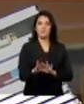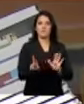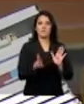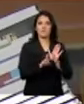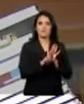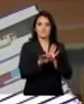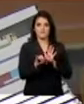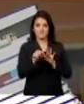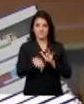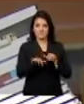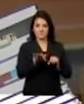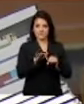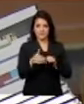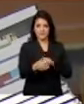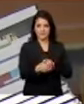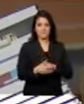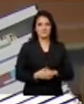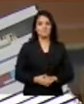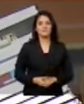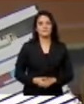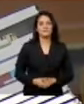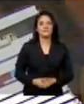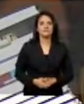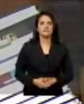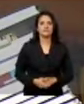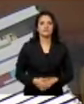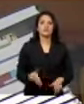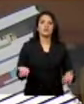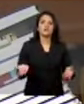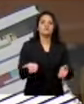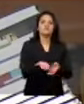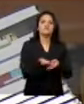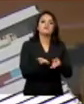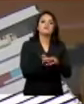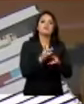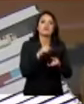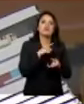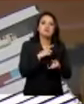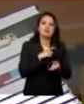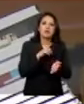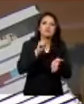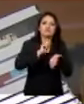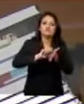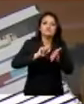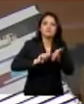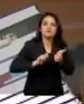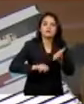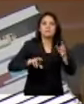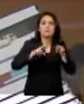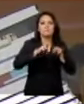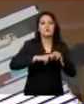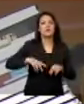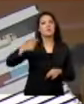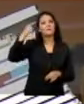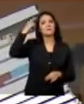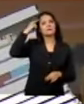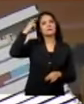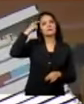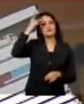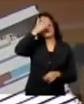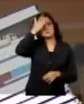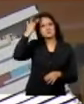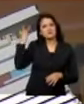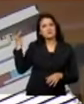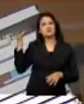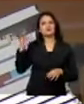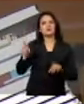do Supremo. A peça veio subscrita pelo pensador e mestre de tantos